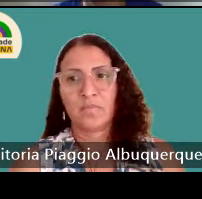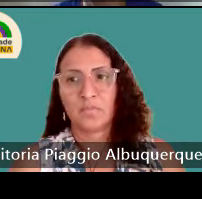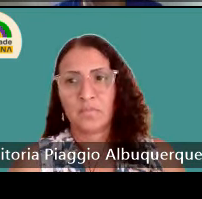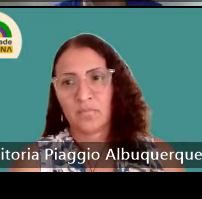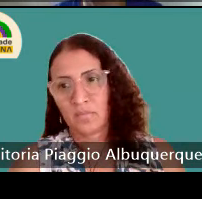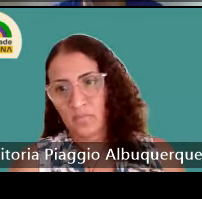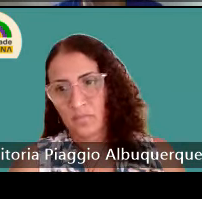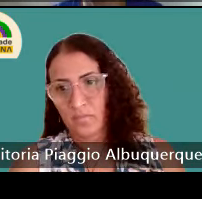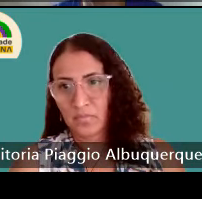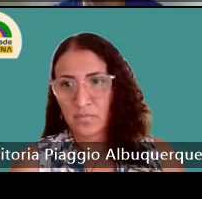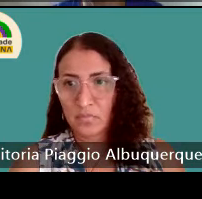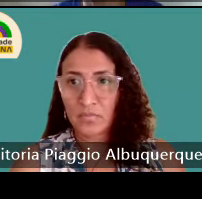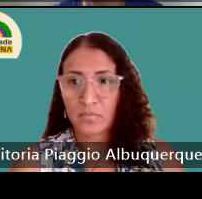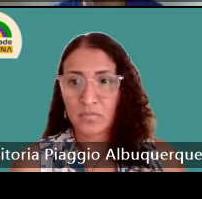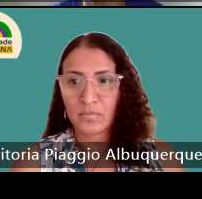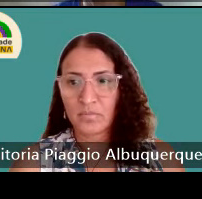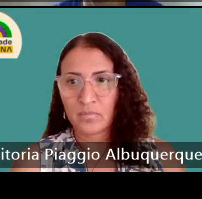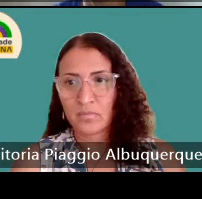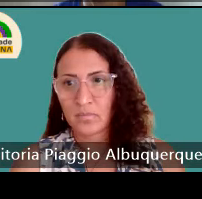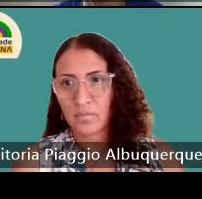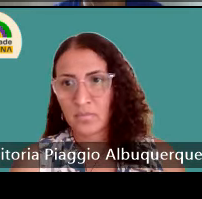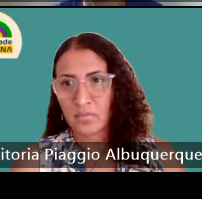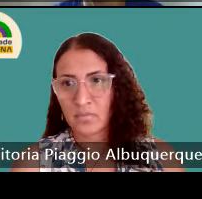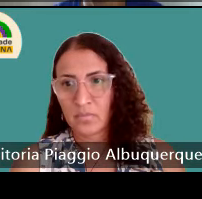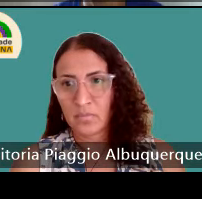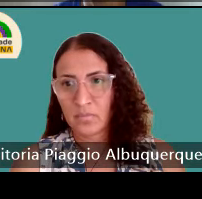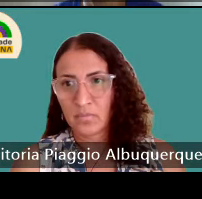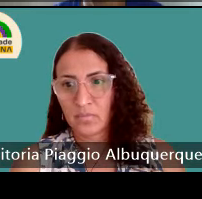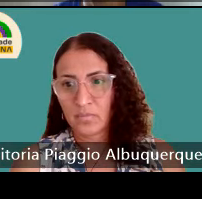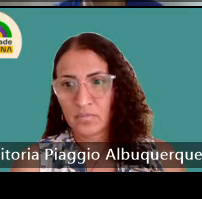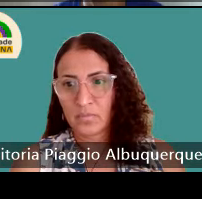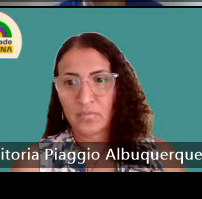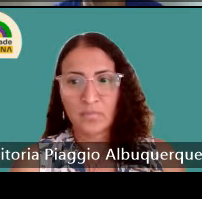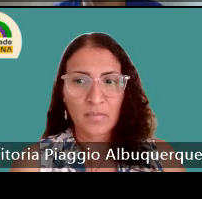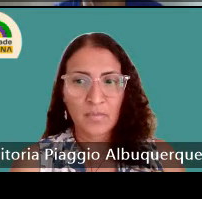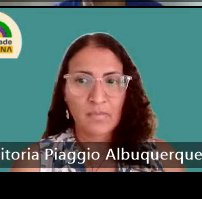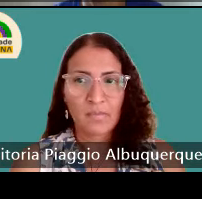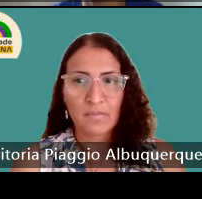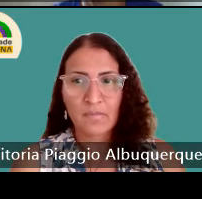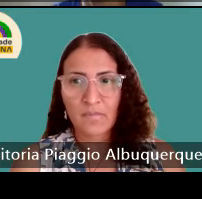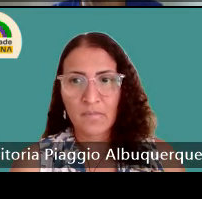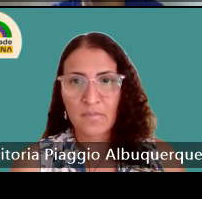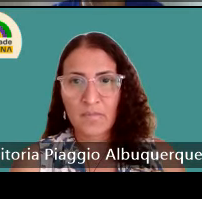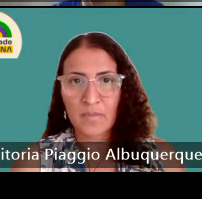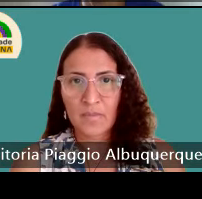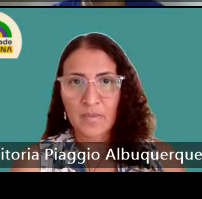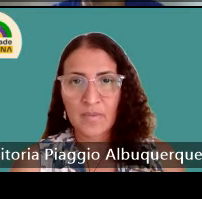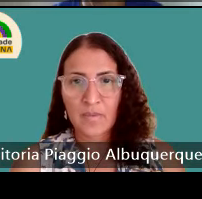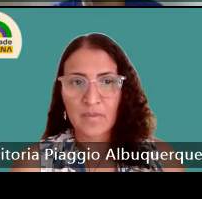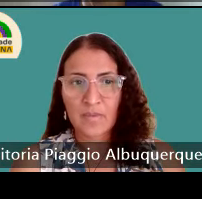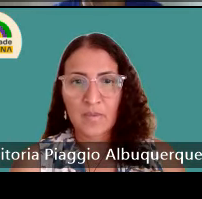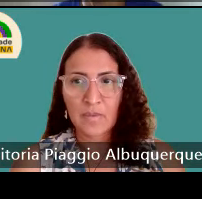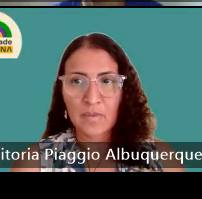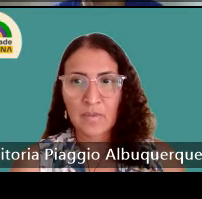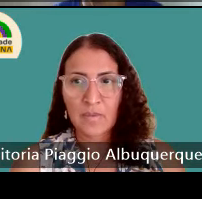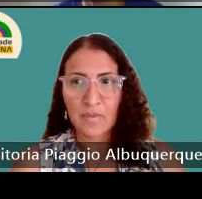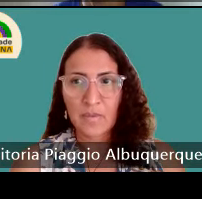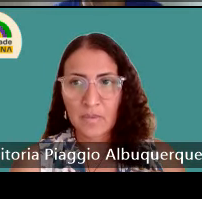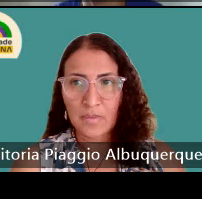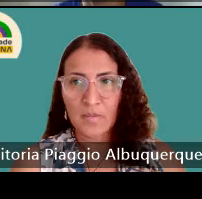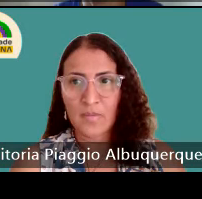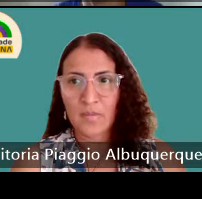seguindo vamos dizer assim né seg a cartilha eh se a gente motivar a nossa decisão né Principalmente motivar com base